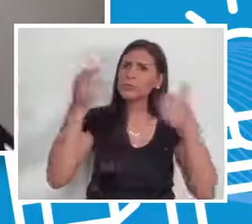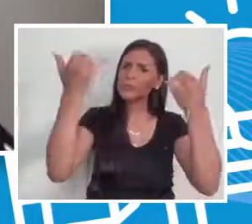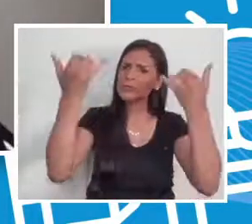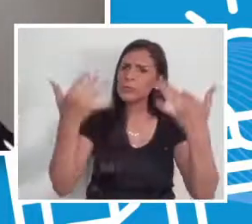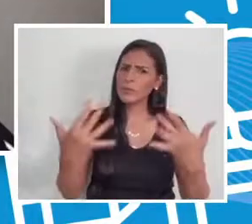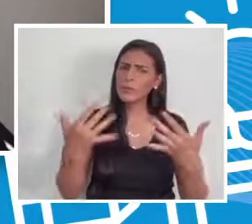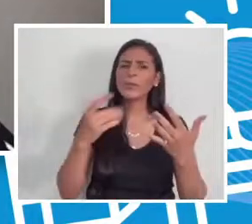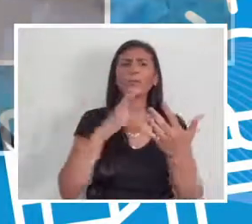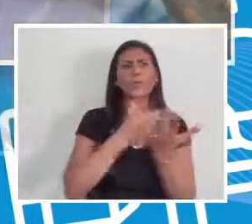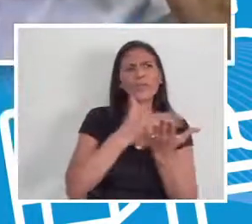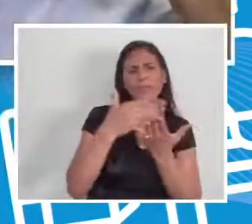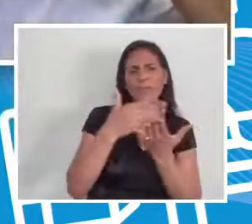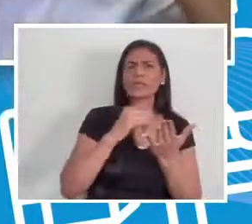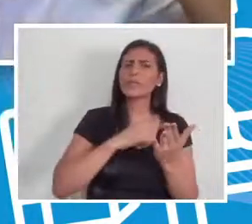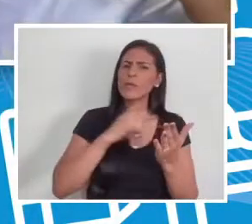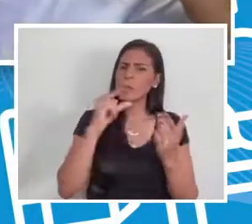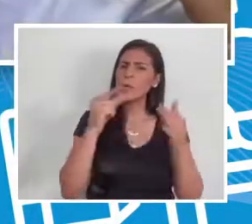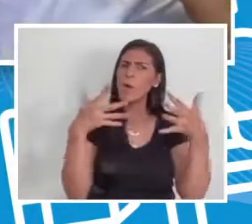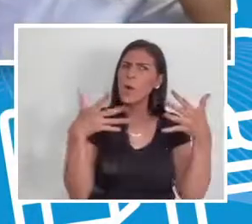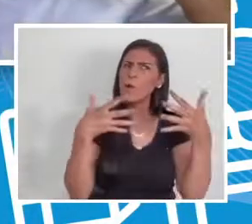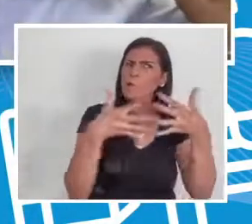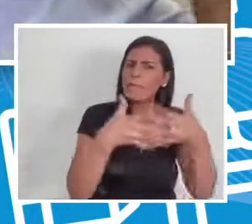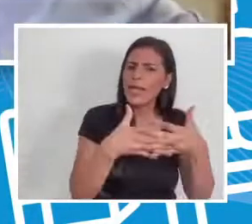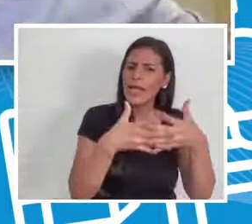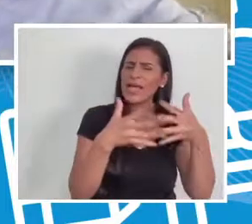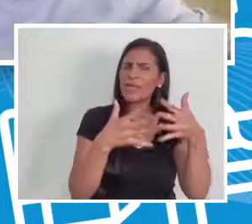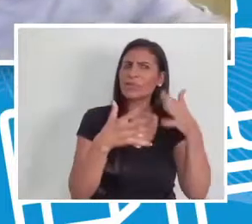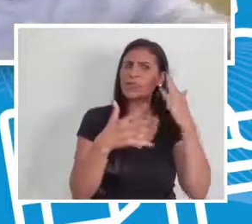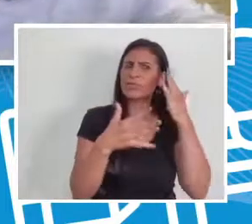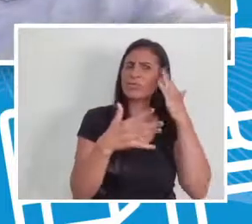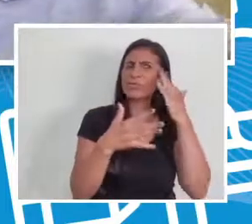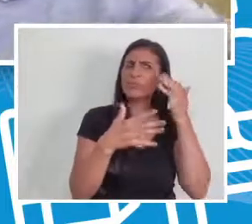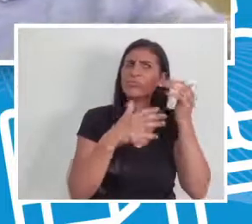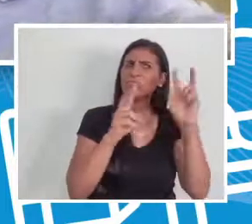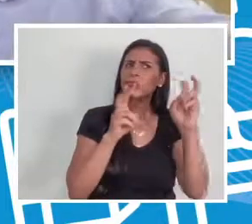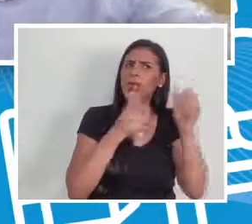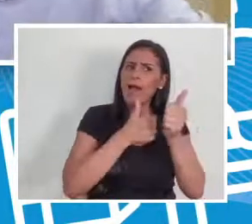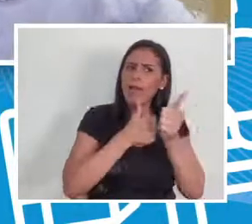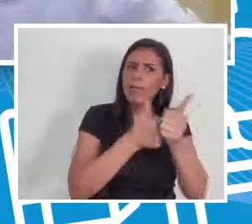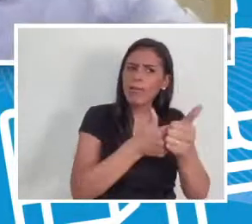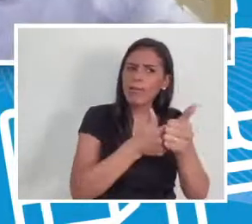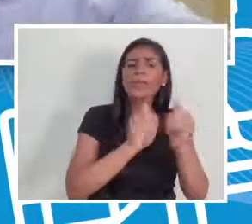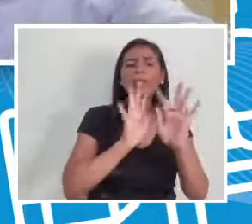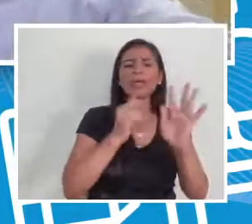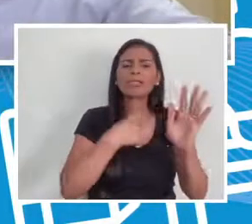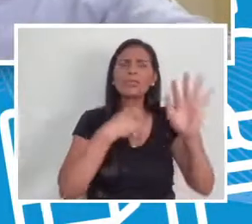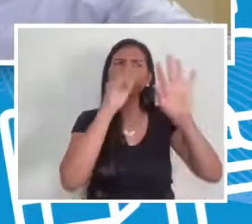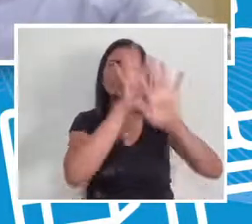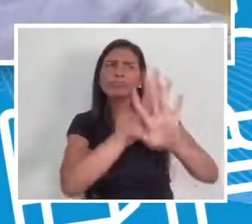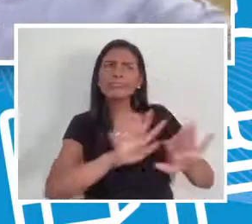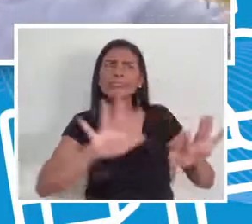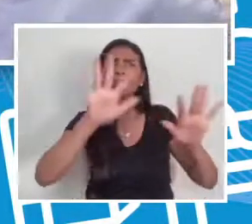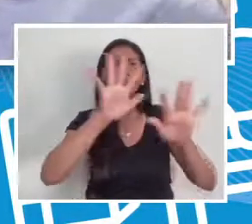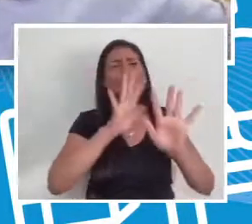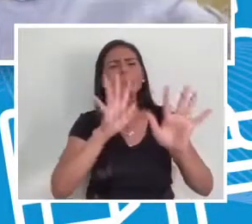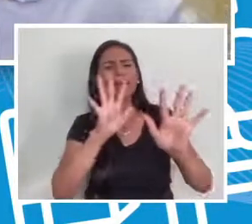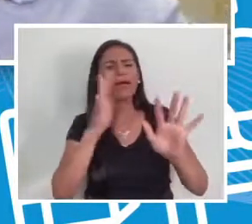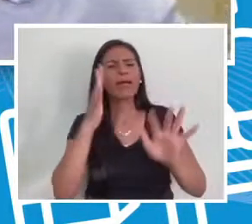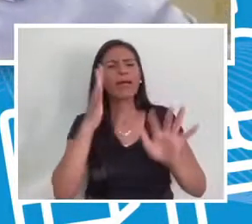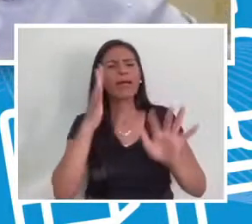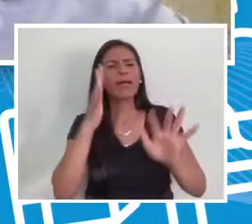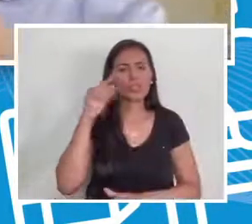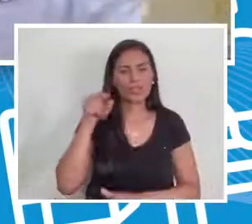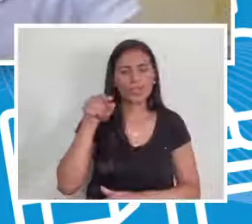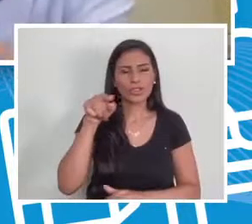tal, certo, de acompanhamento aí, mas fiz uma compreensão de que essa perspectiva